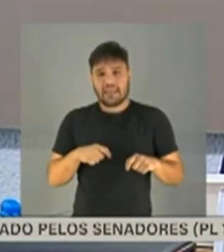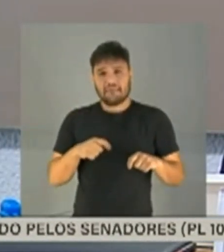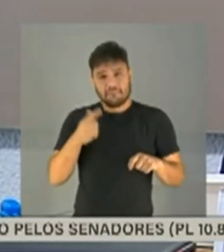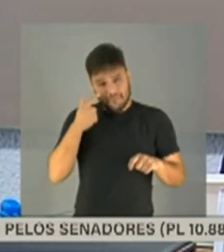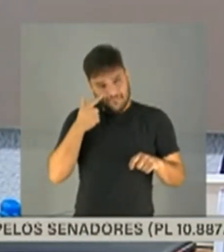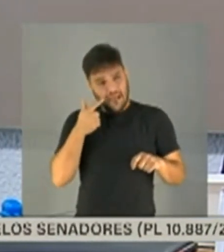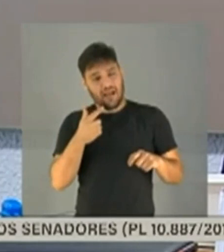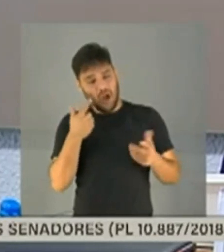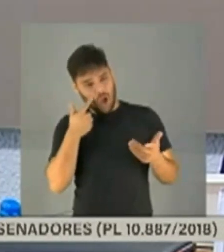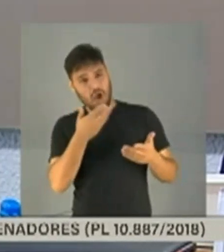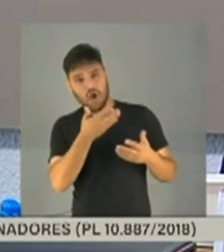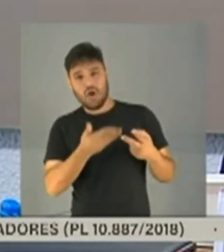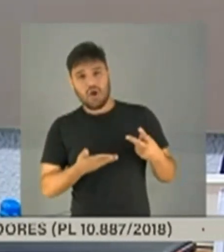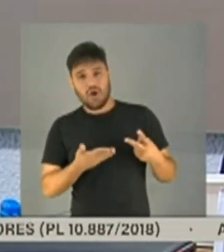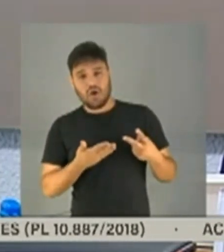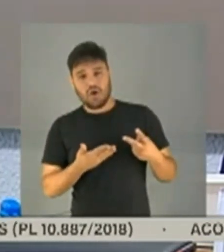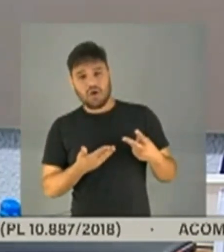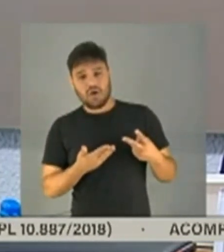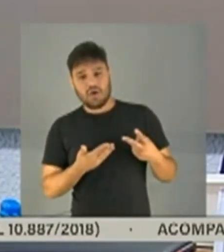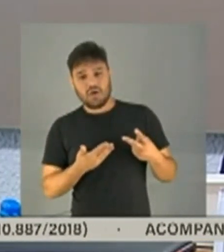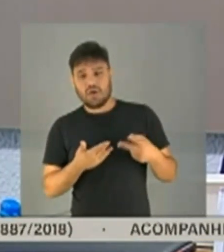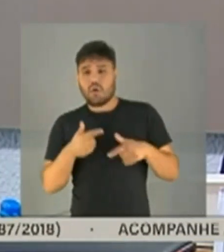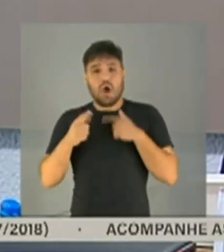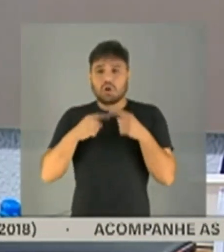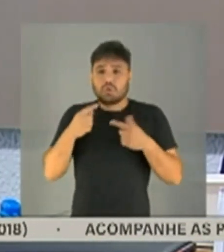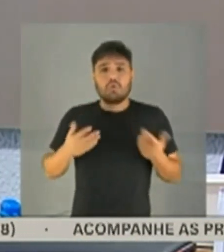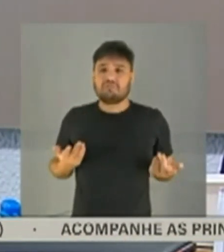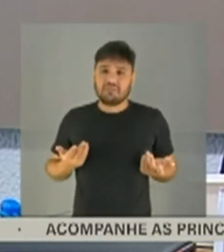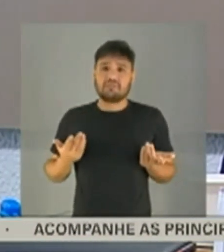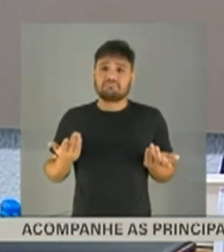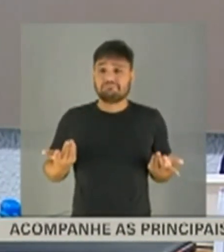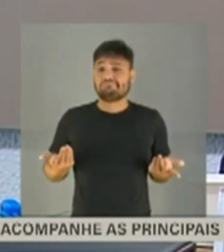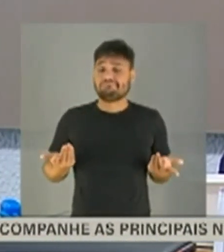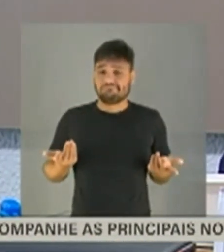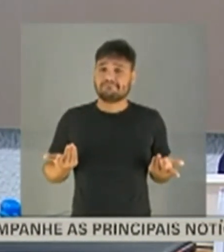balança, qual é a dúvida, Vossa Excelência?